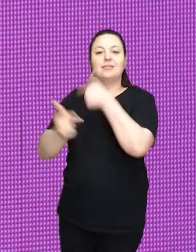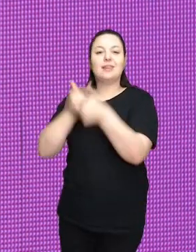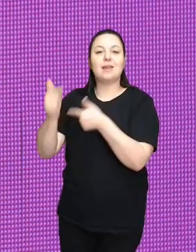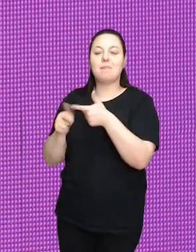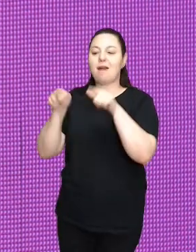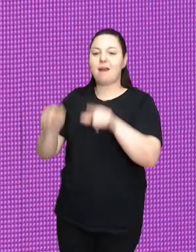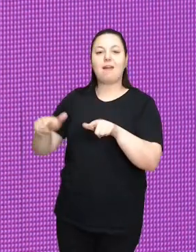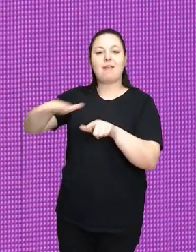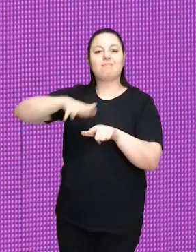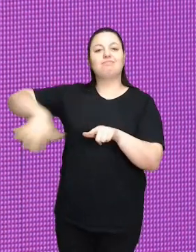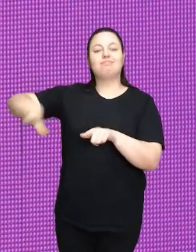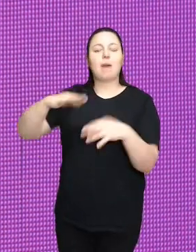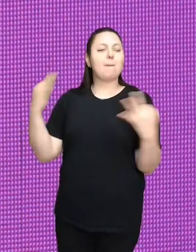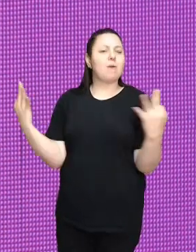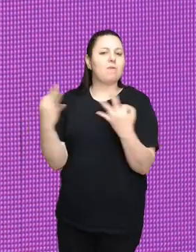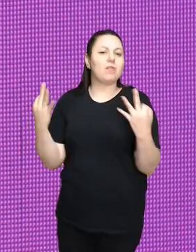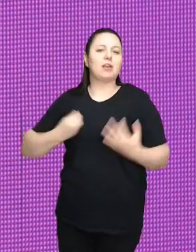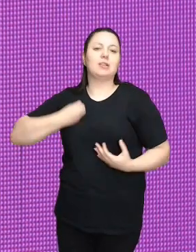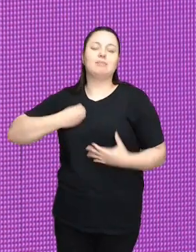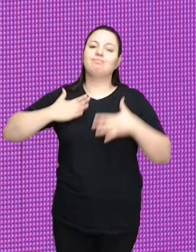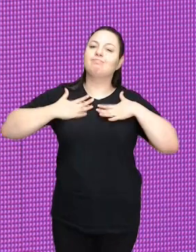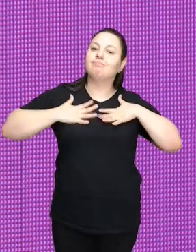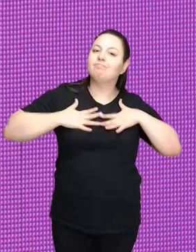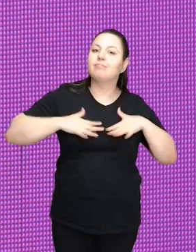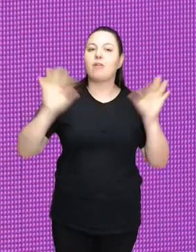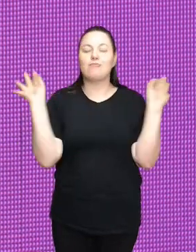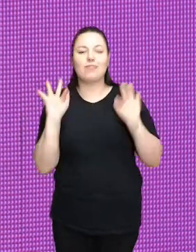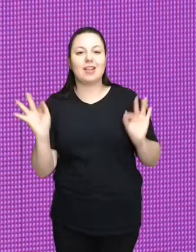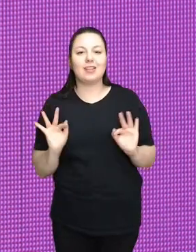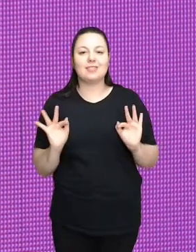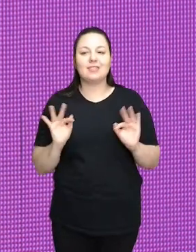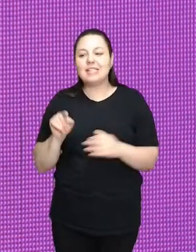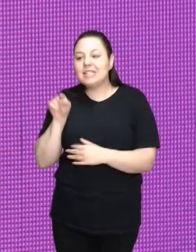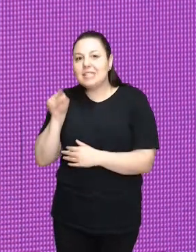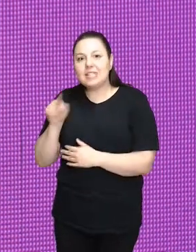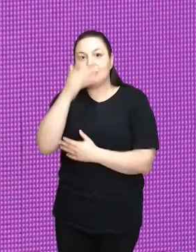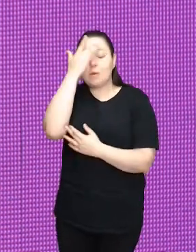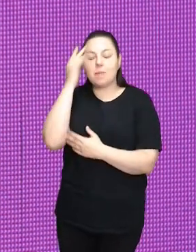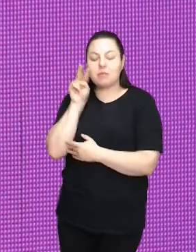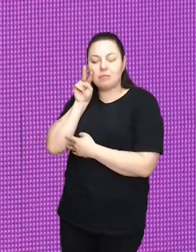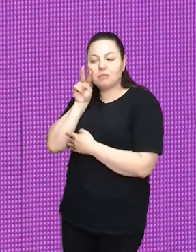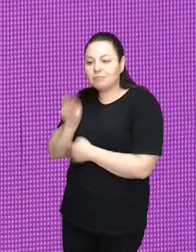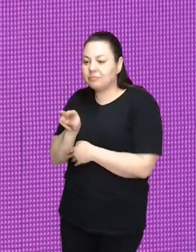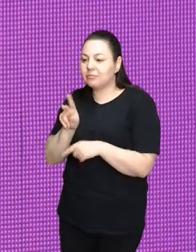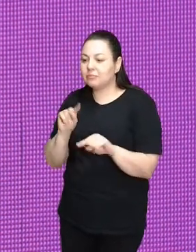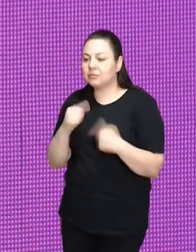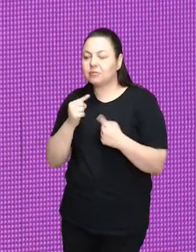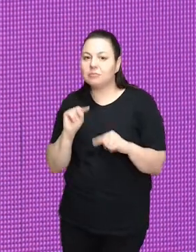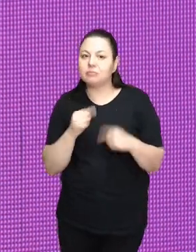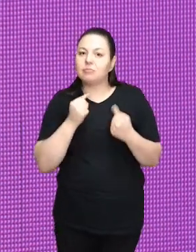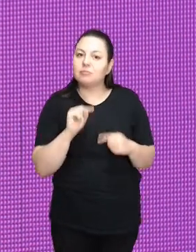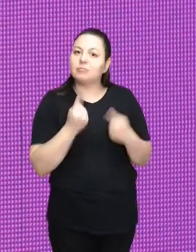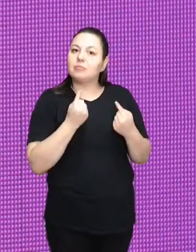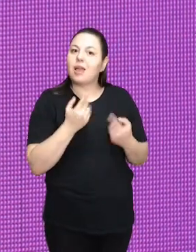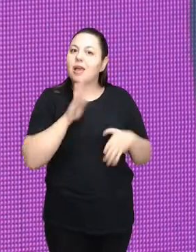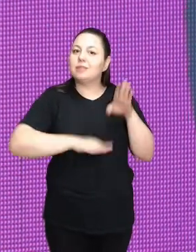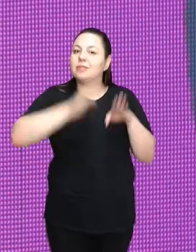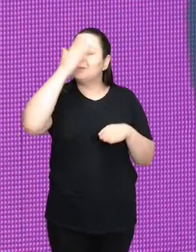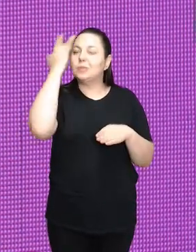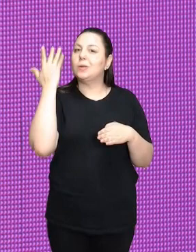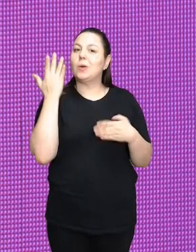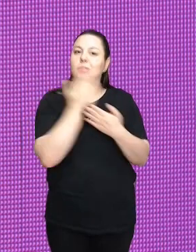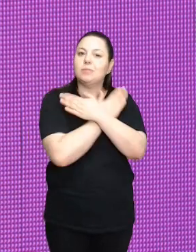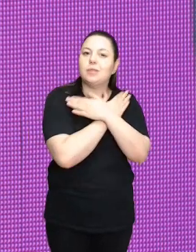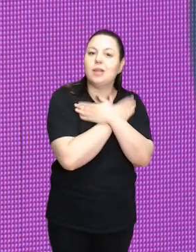feliz, tranquila, né? E isso tudo vai criando gatilho em muita gente, né? Muita gente que às vezes não tem nem emprego, né?